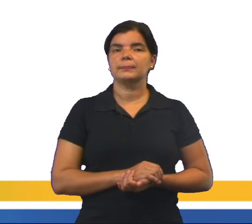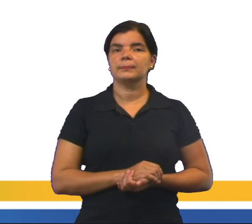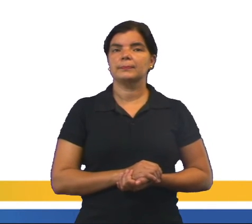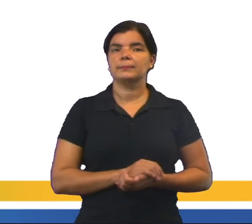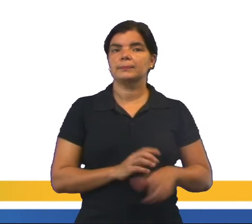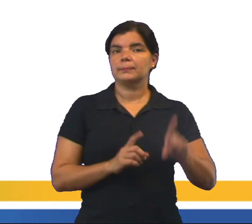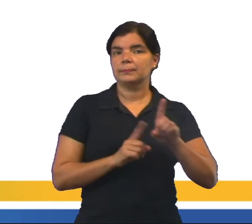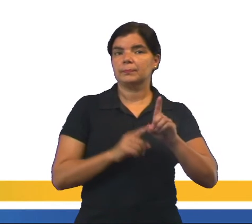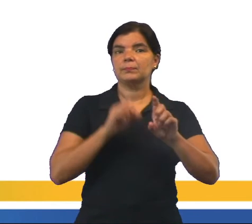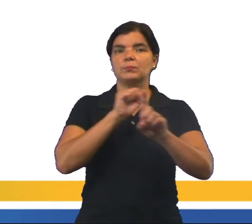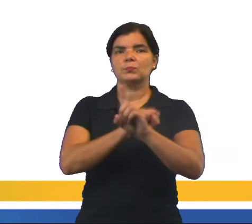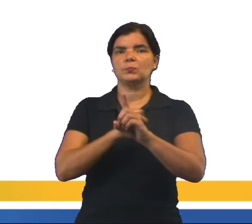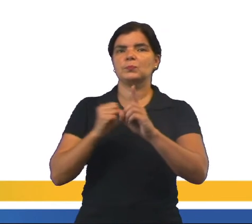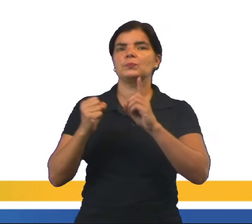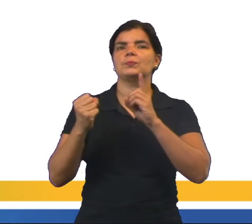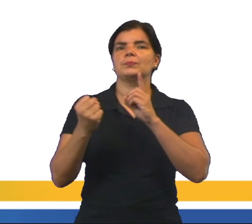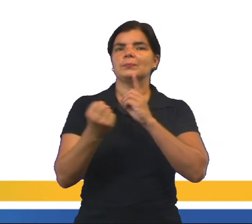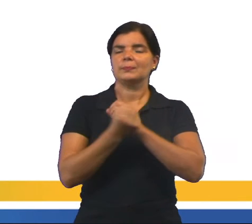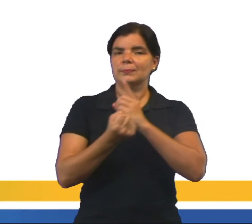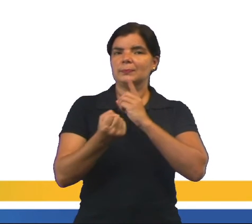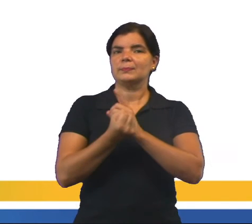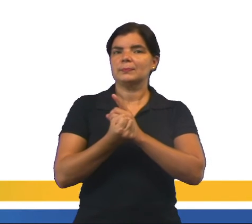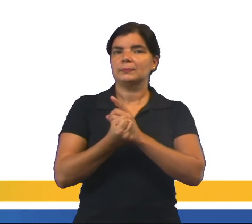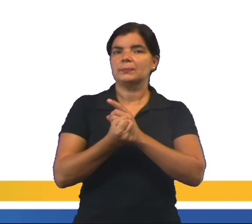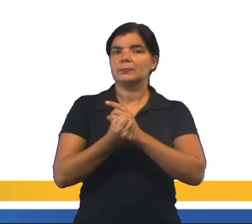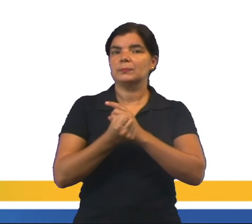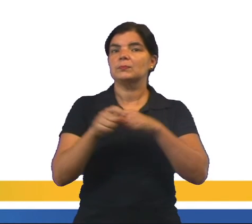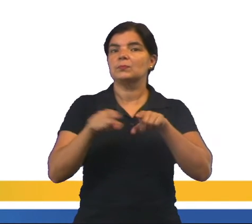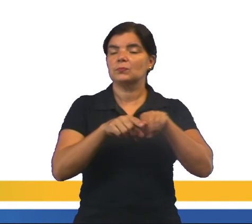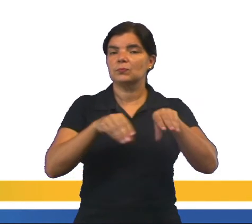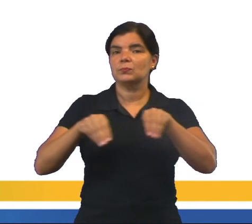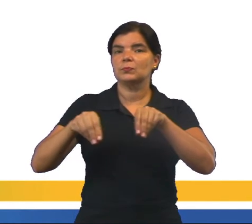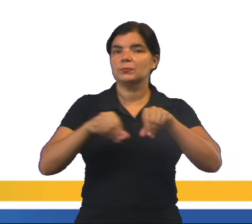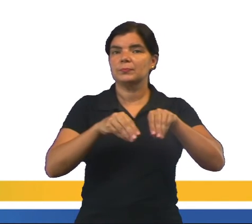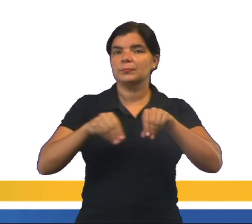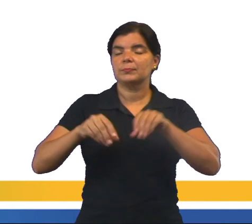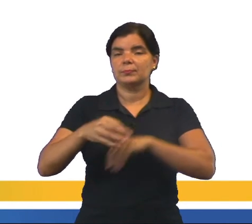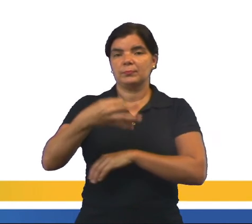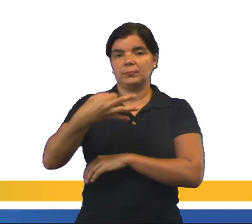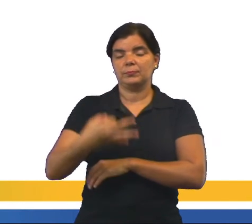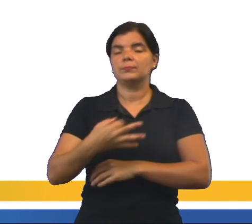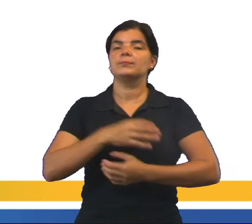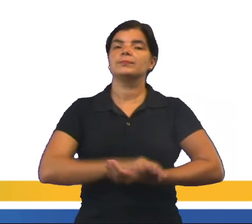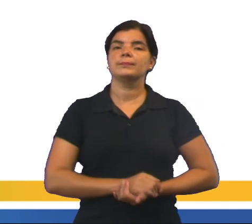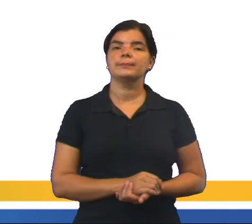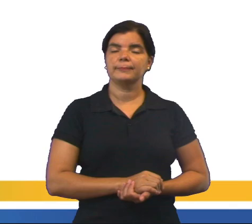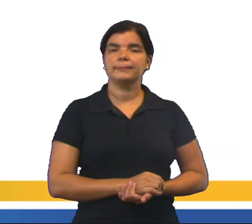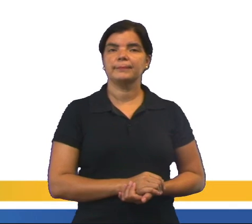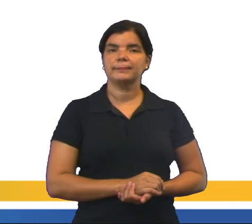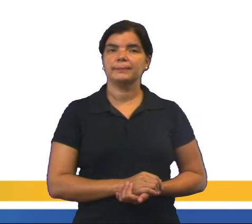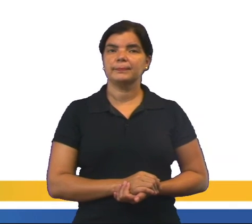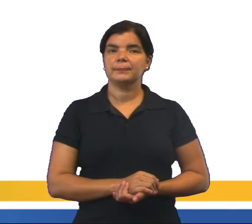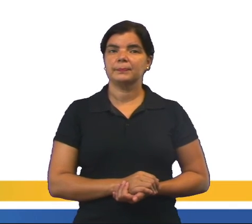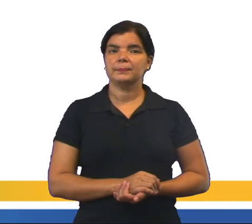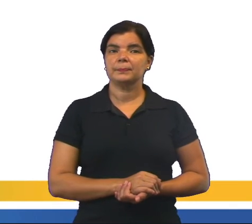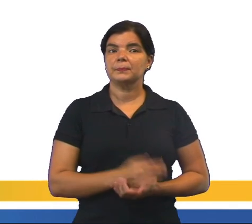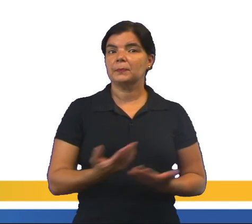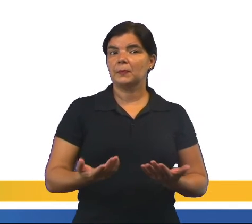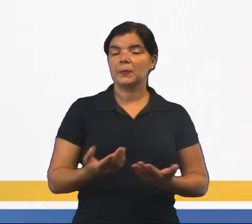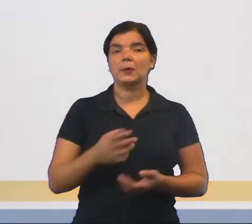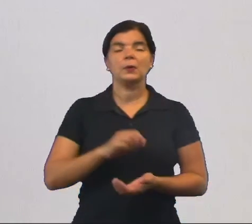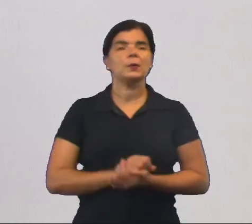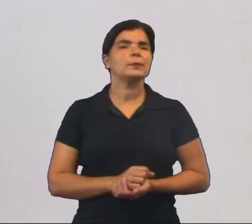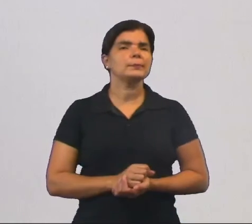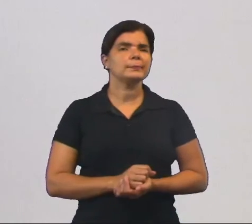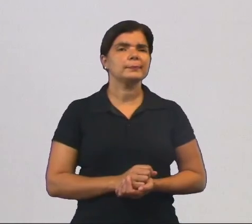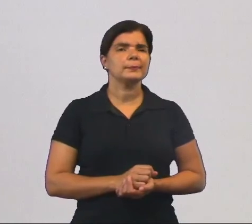miseráveis. Letra D. Uma sociedade agrária com distribuição de terras justas. Me